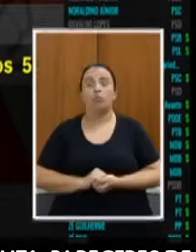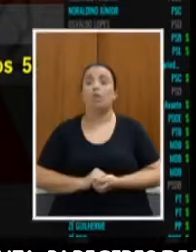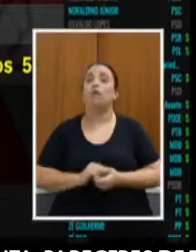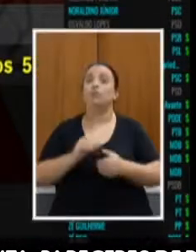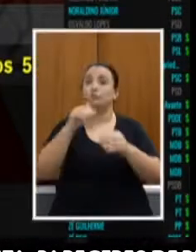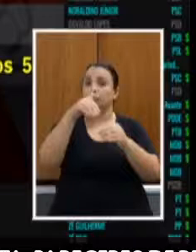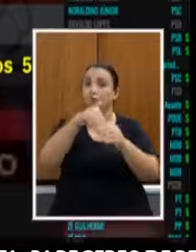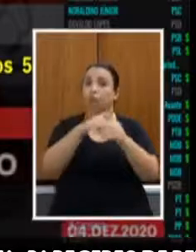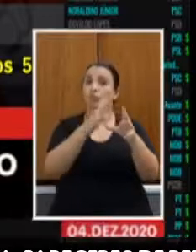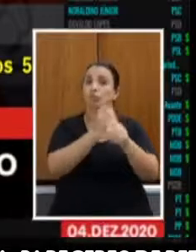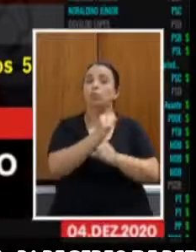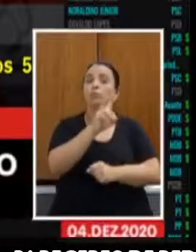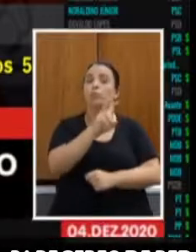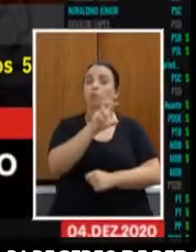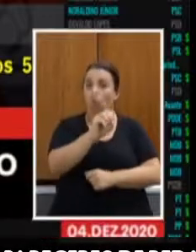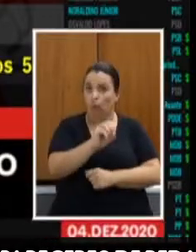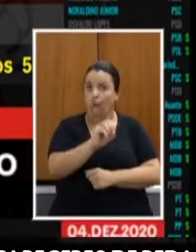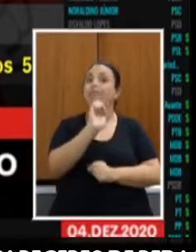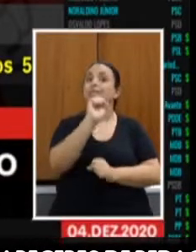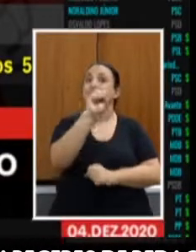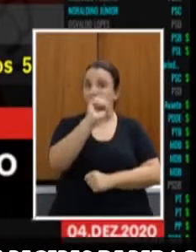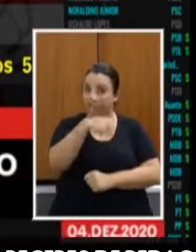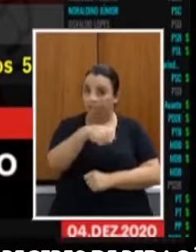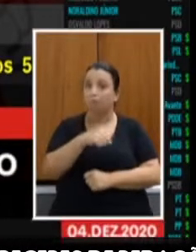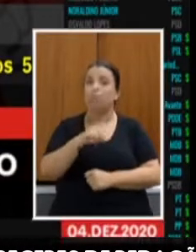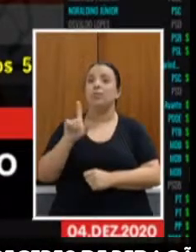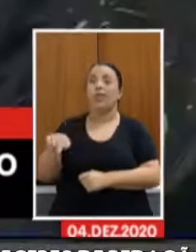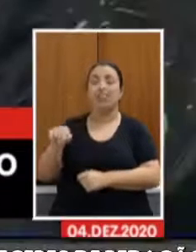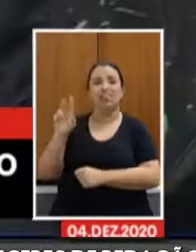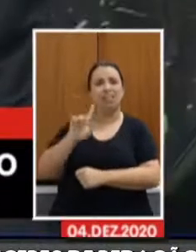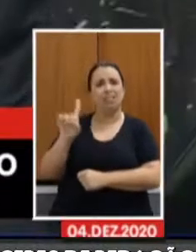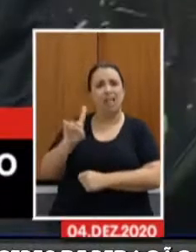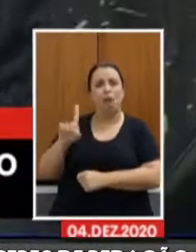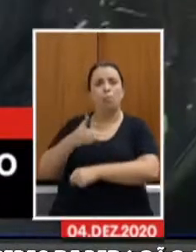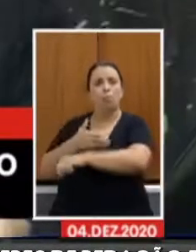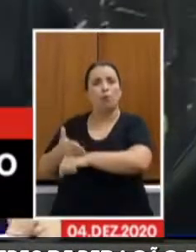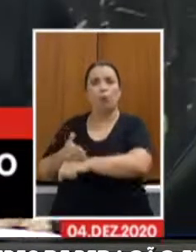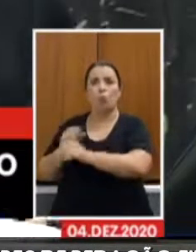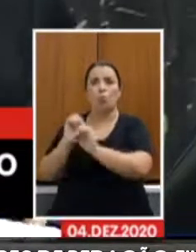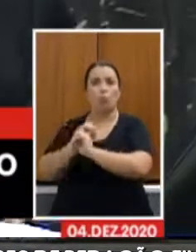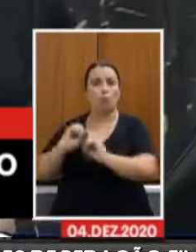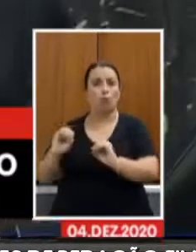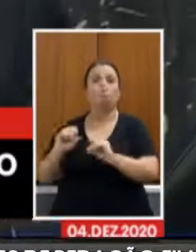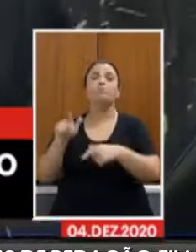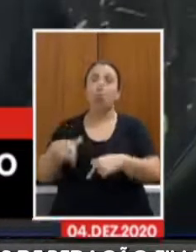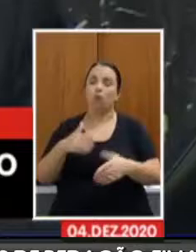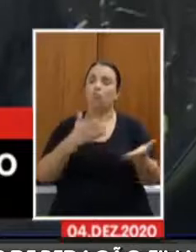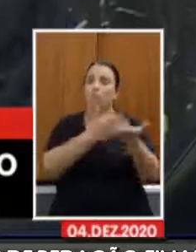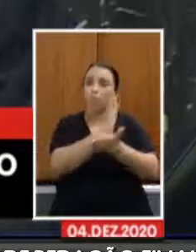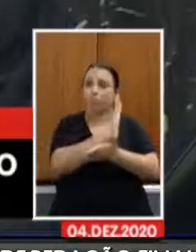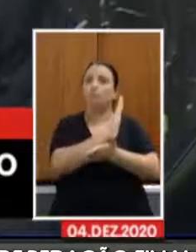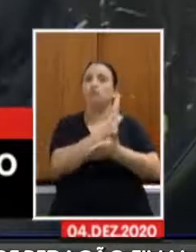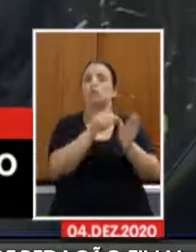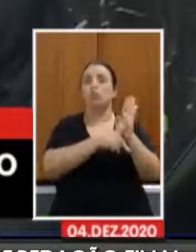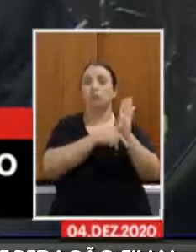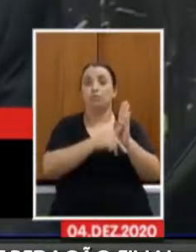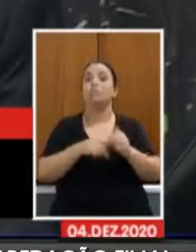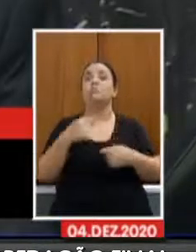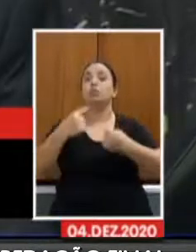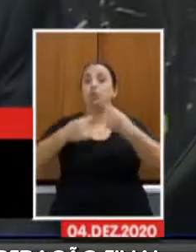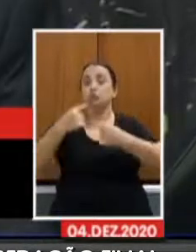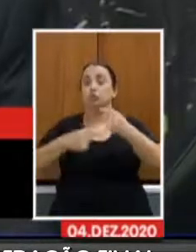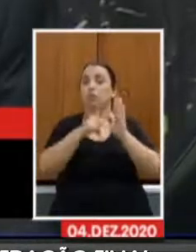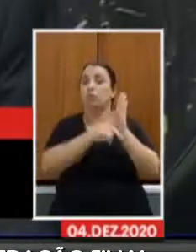Votaram sim 50, senhoras e senhores deputados. Não houve voto não nem em branco, portanto está aprovado o projeto. Discussão em segundo turno do projeto